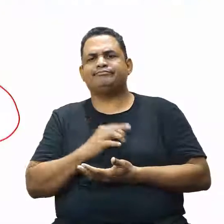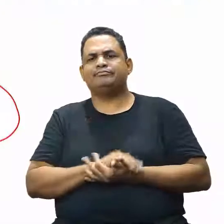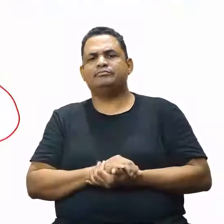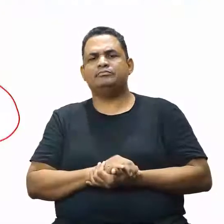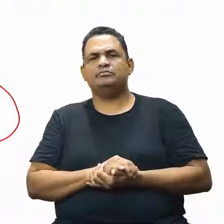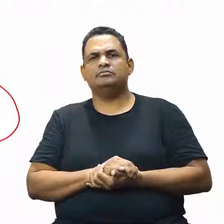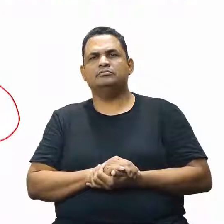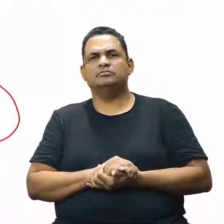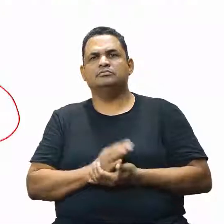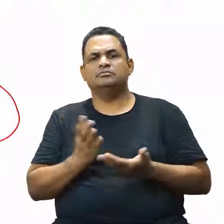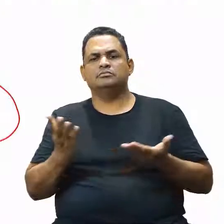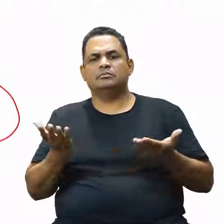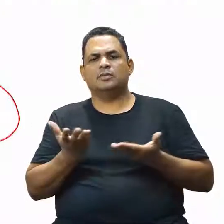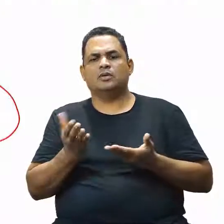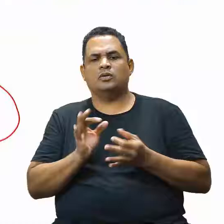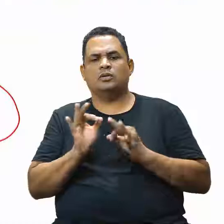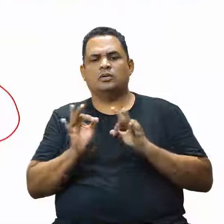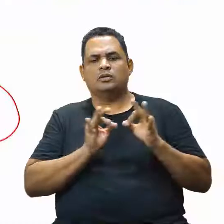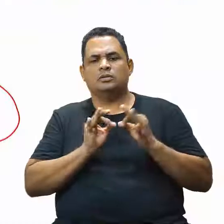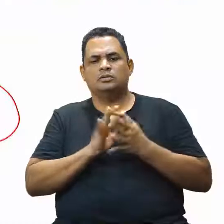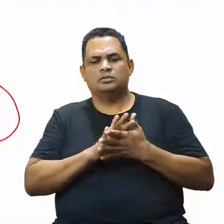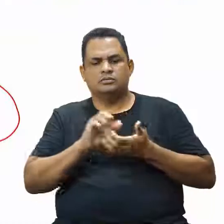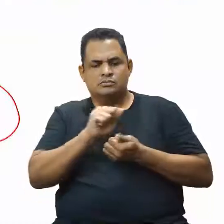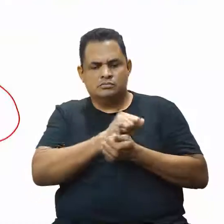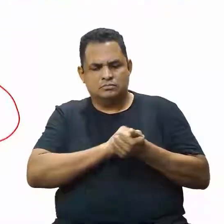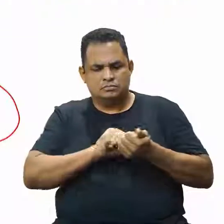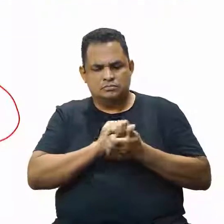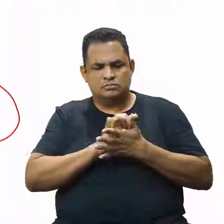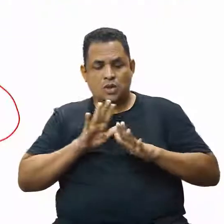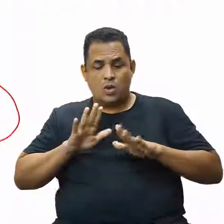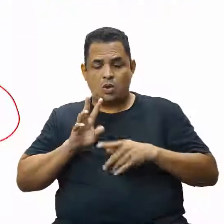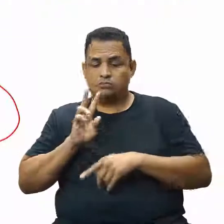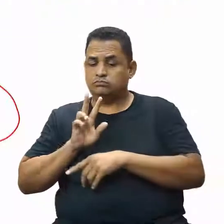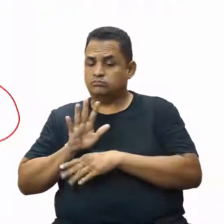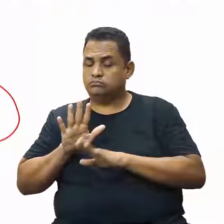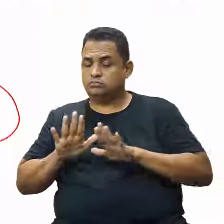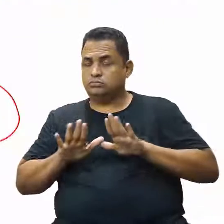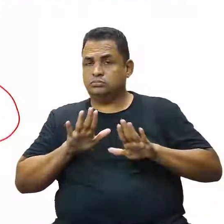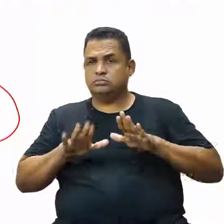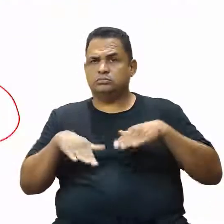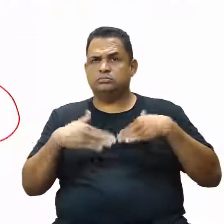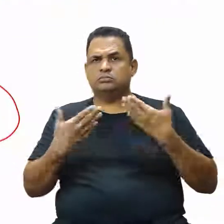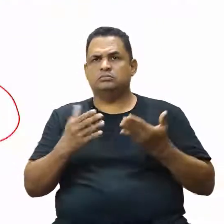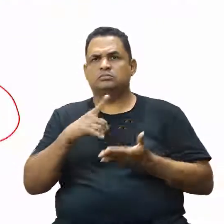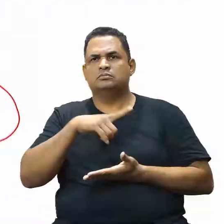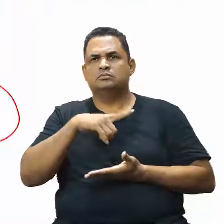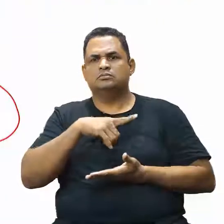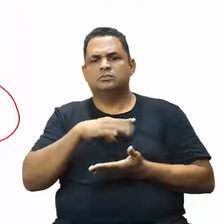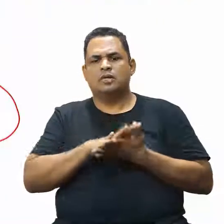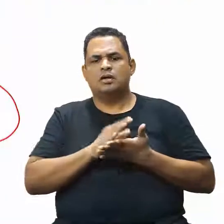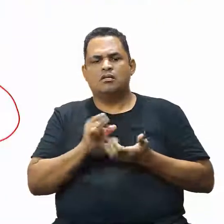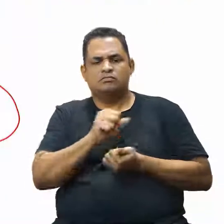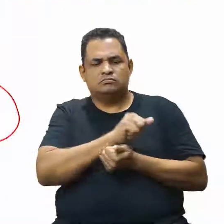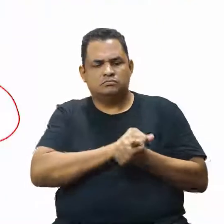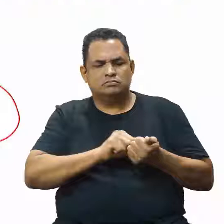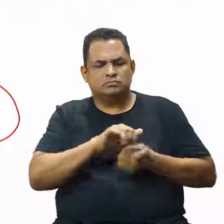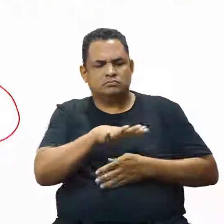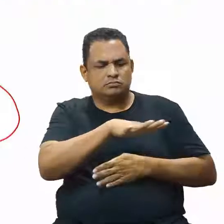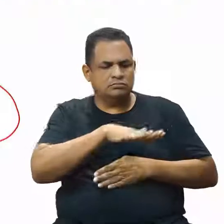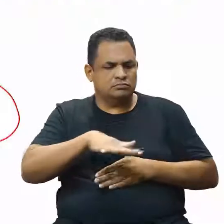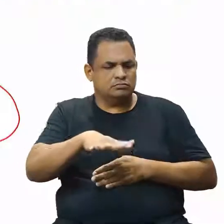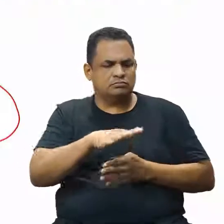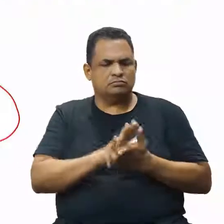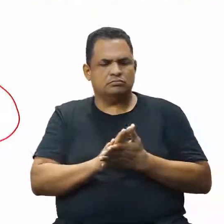tem controle. Agora, na formação de pastos, tem que tomar muito cuidado. Porque quando tu tem uma área de pastagem, esses